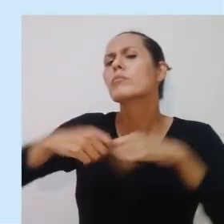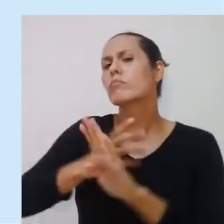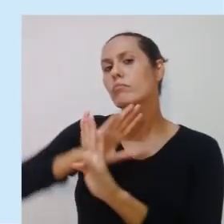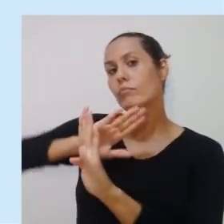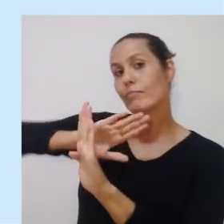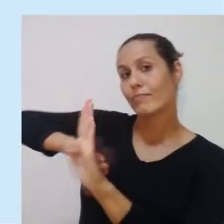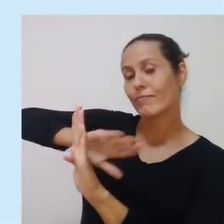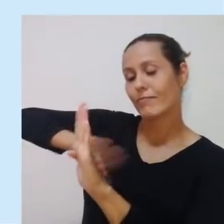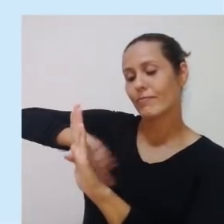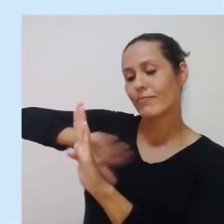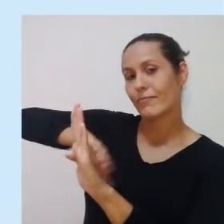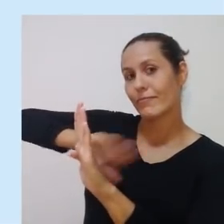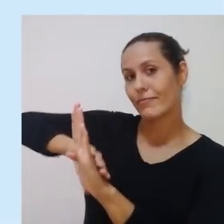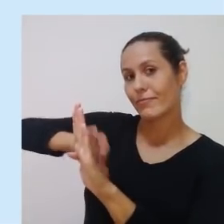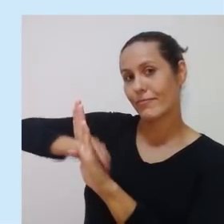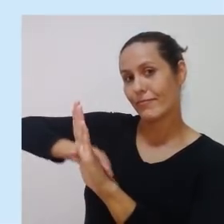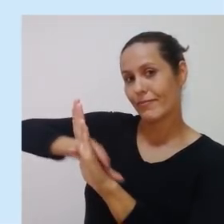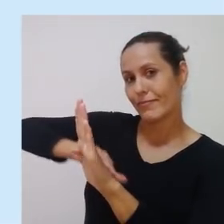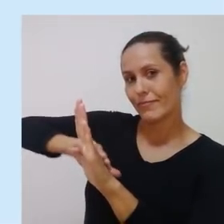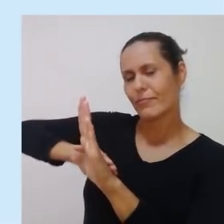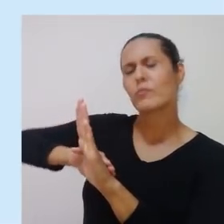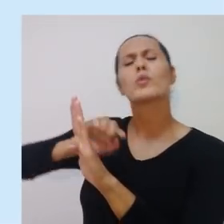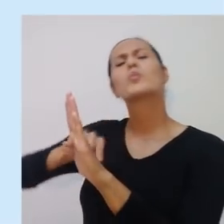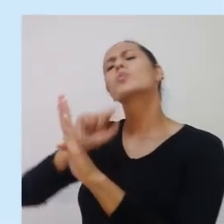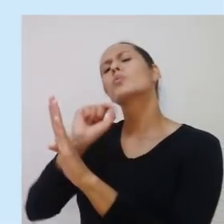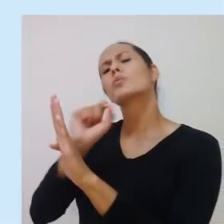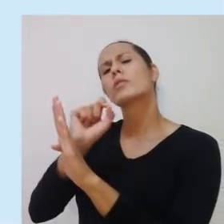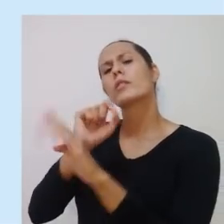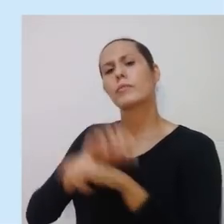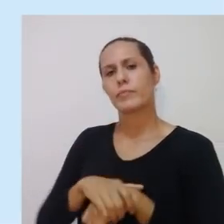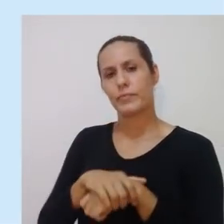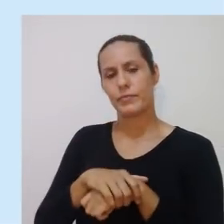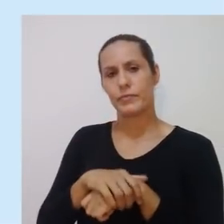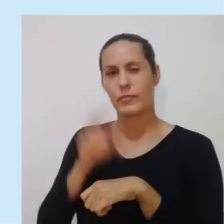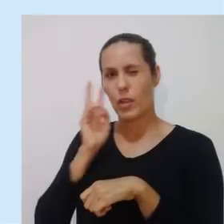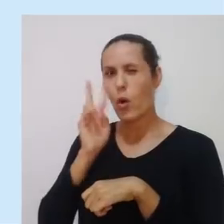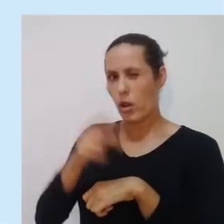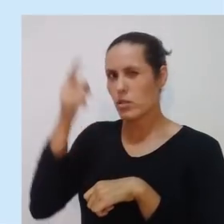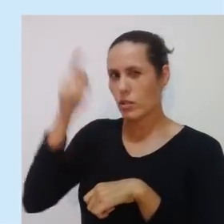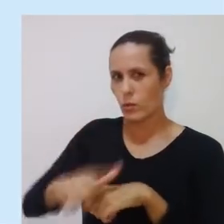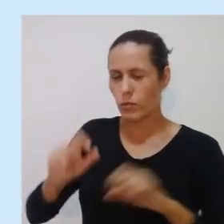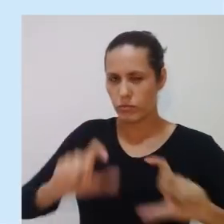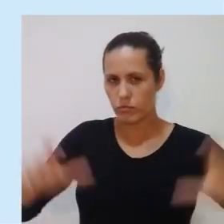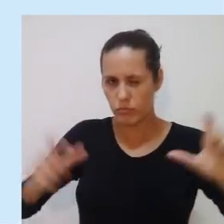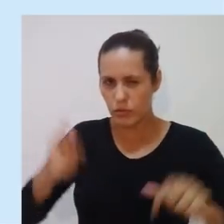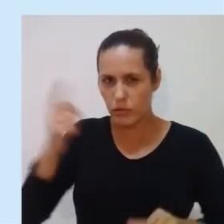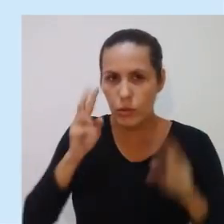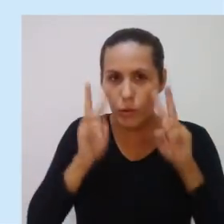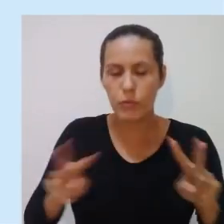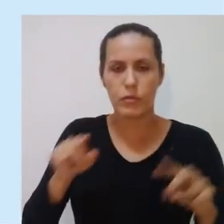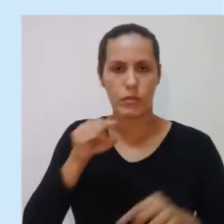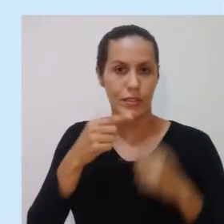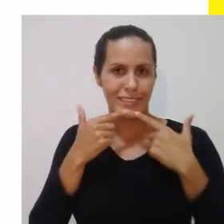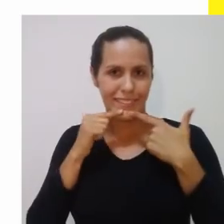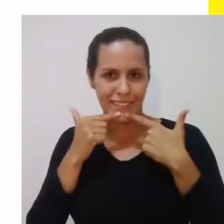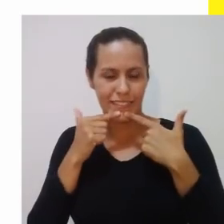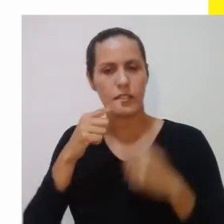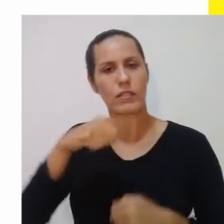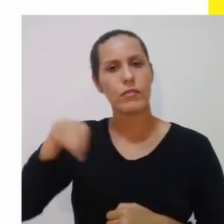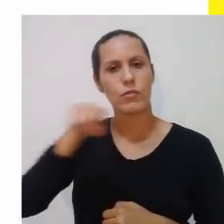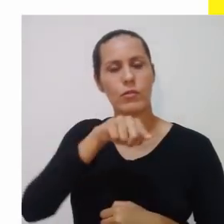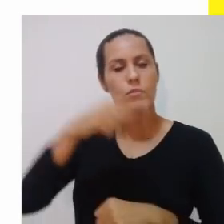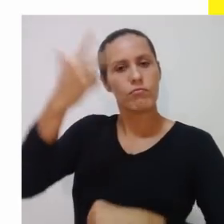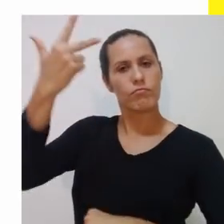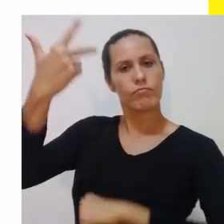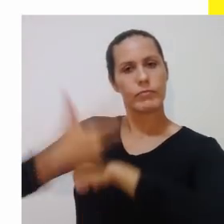é pressuposto, o que está implícito. E o que está implícito nessa placa? Olhe para ela mais uma vez,